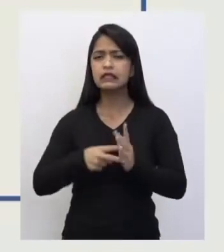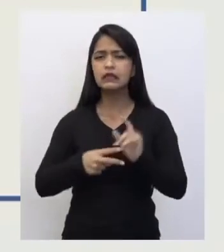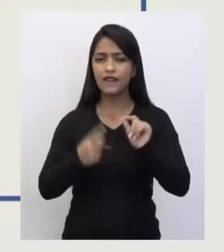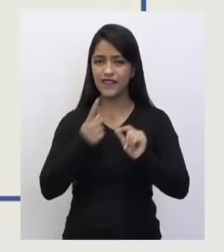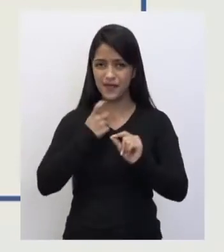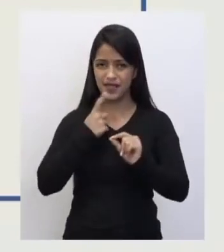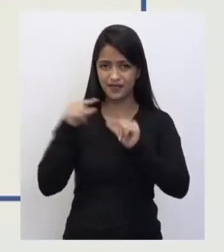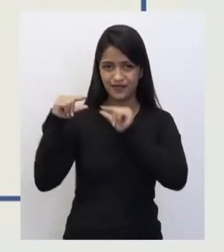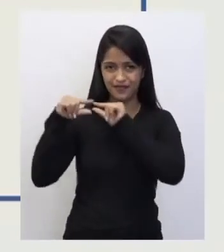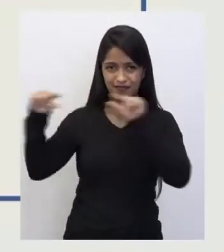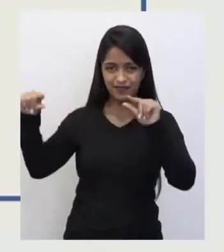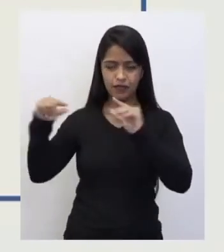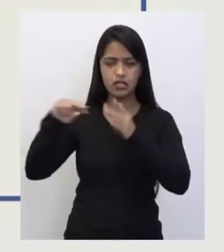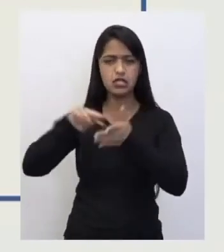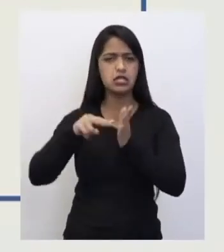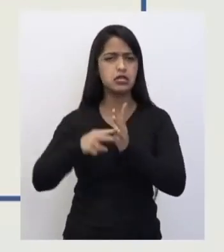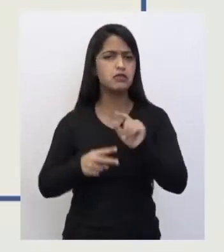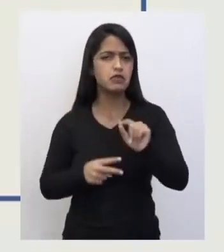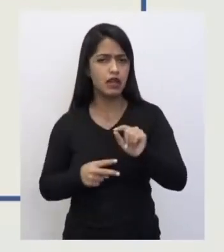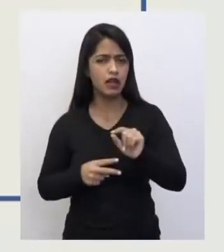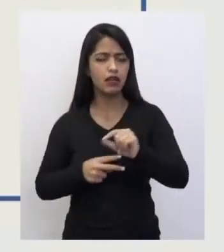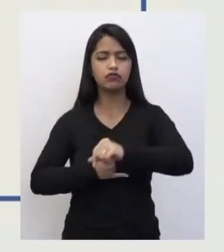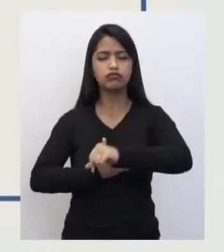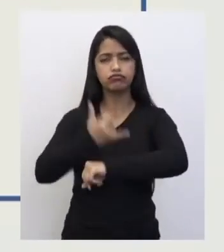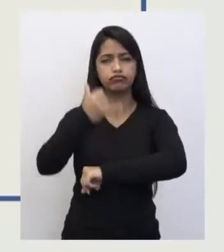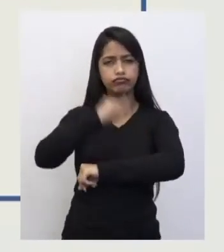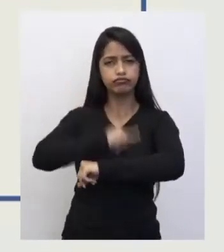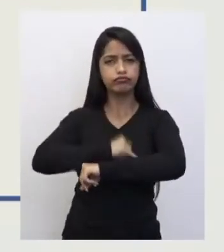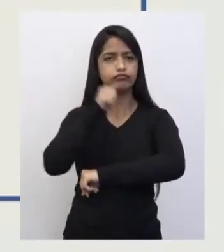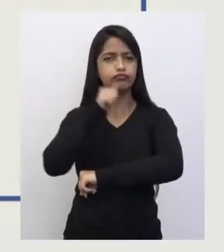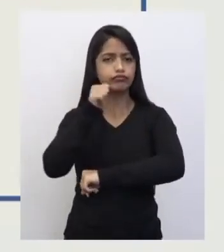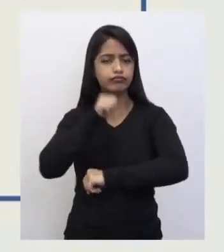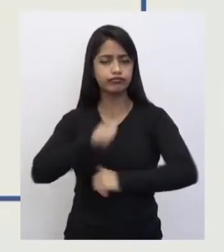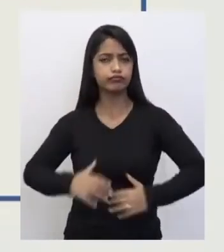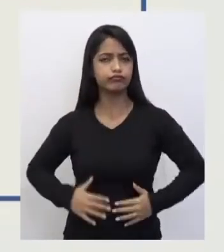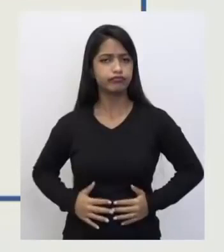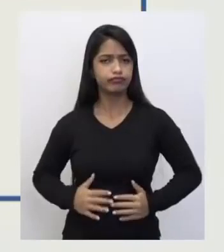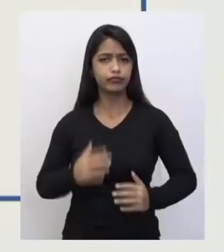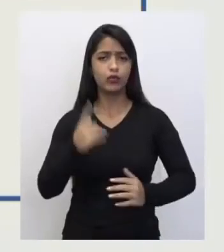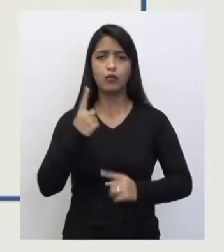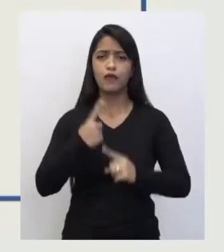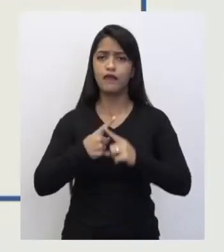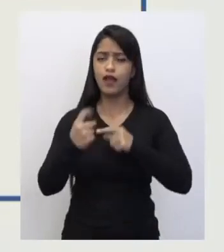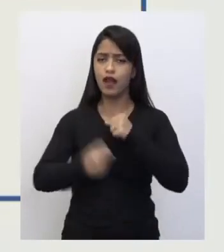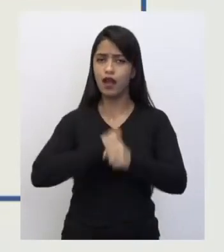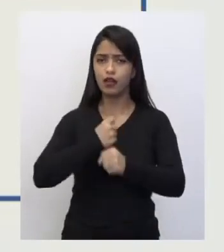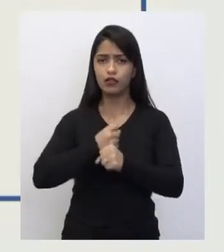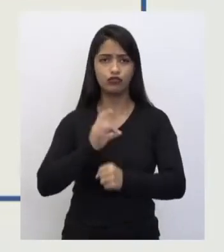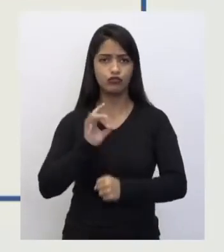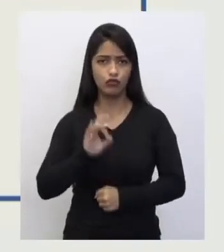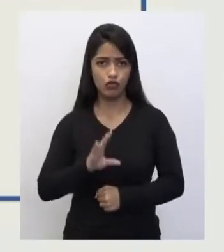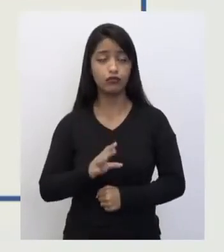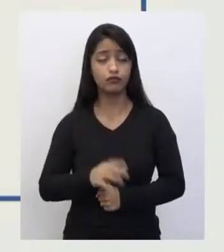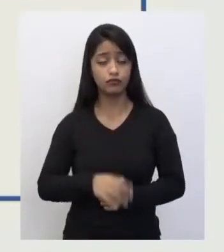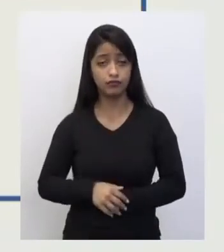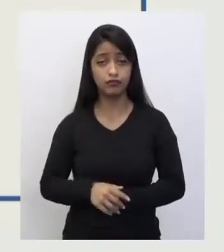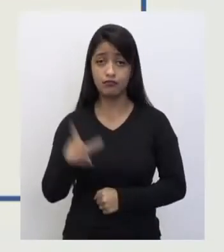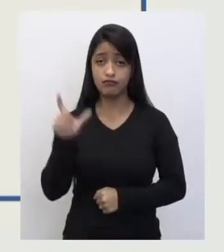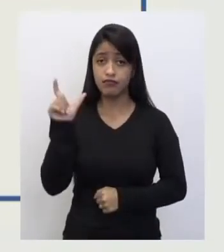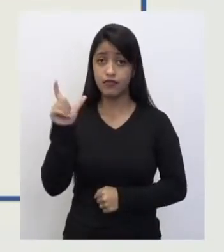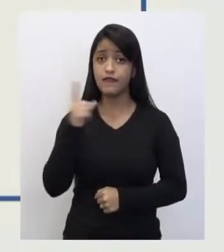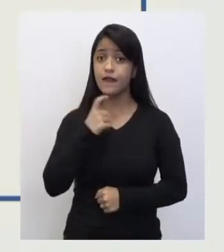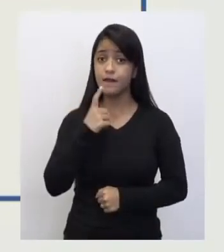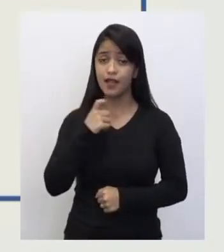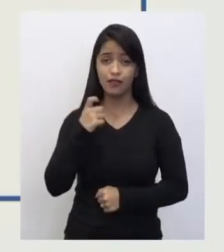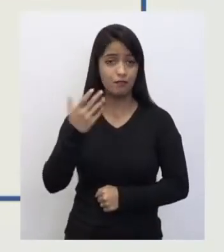ficar grávida uma vez por ano. Não estava, mas é um marcador de explicação,